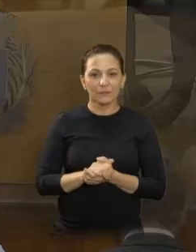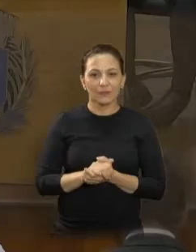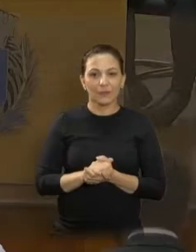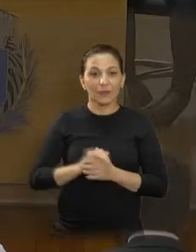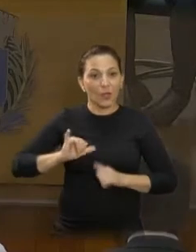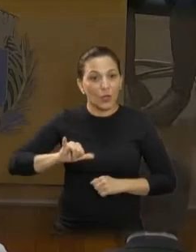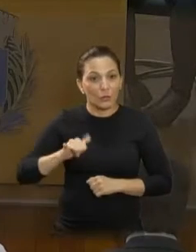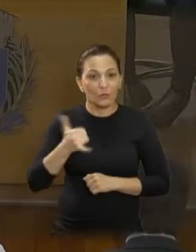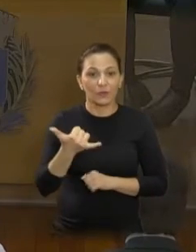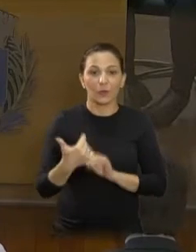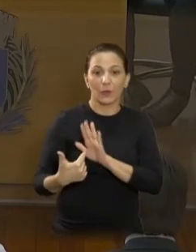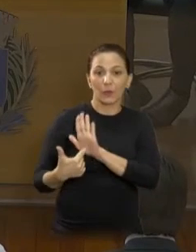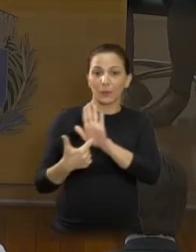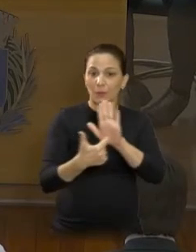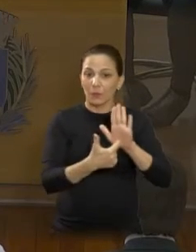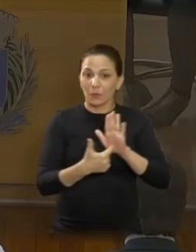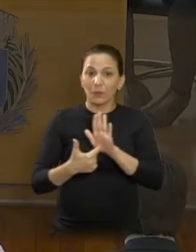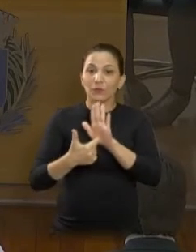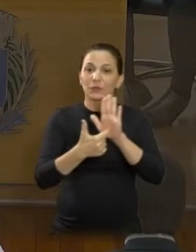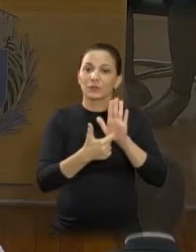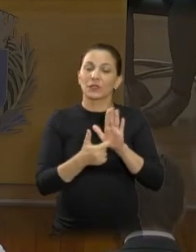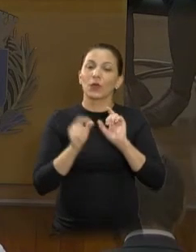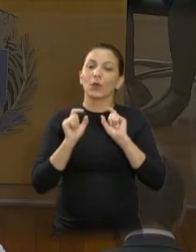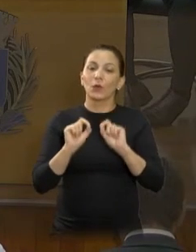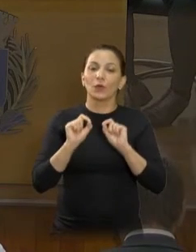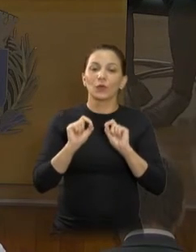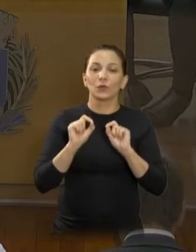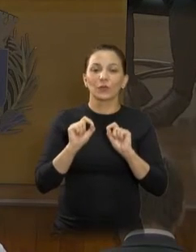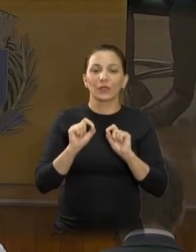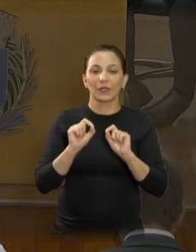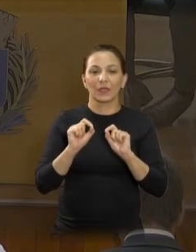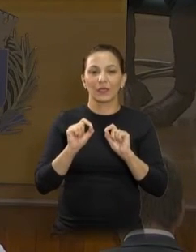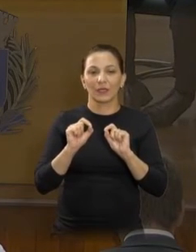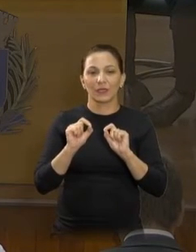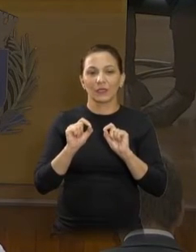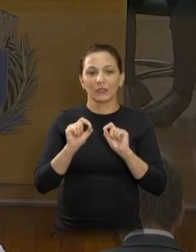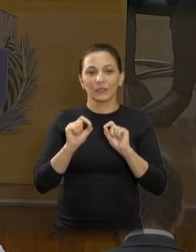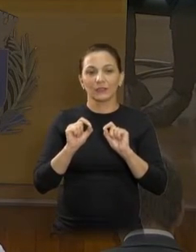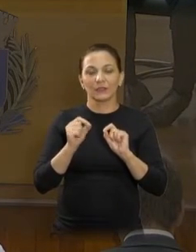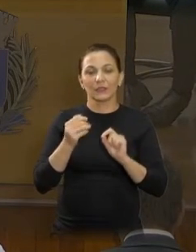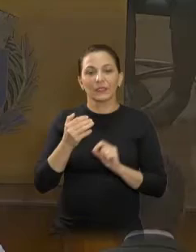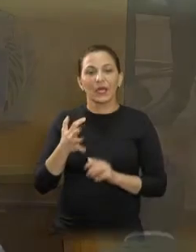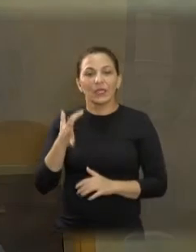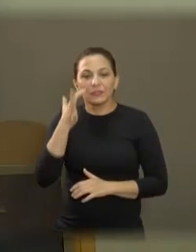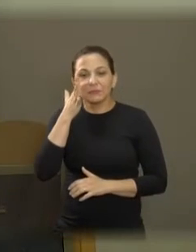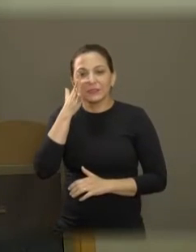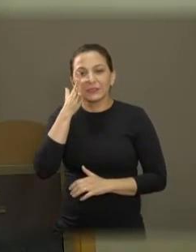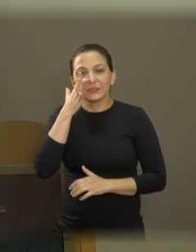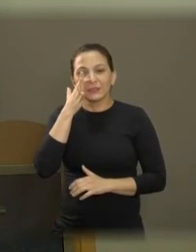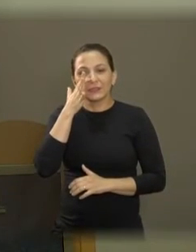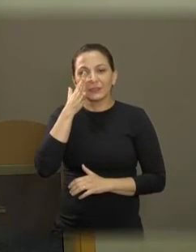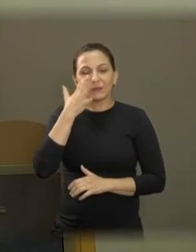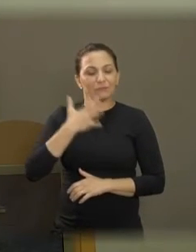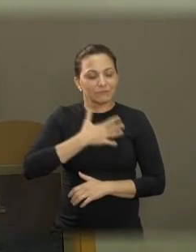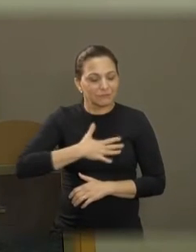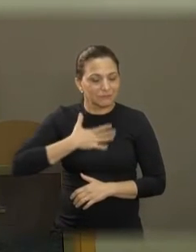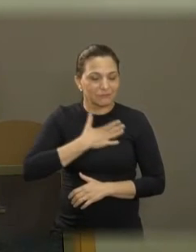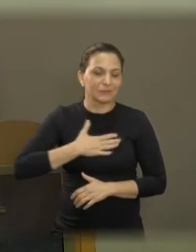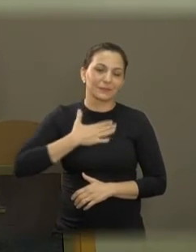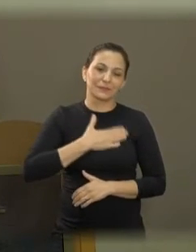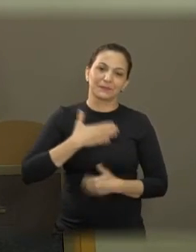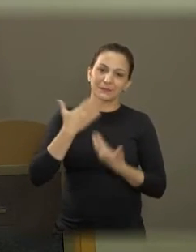Aproveitamos para apresentar os protestos de nossa elevada estima e distinta